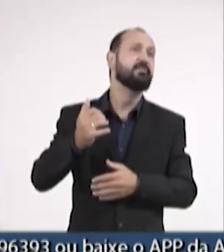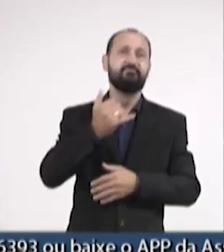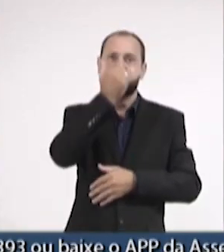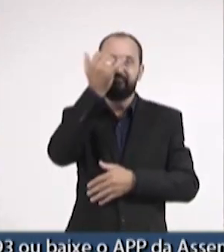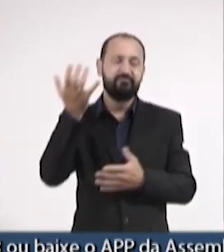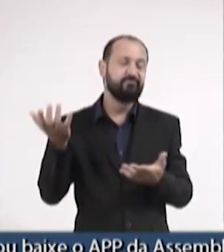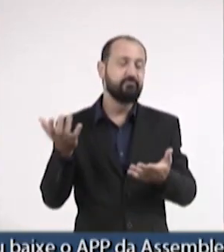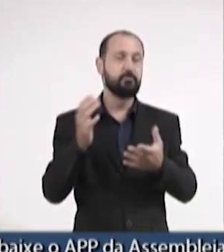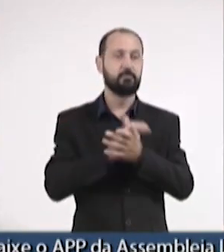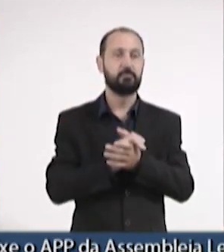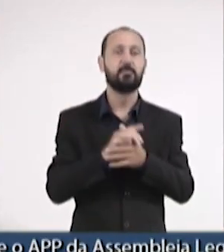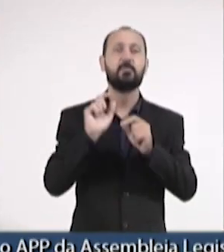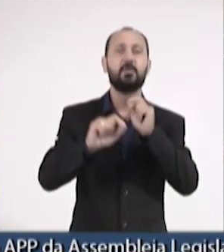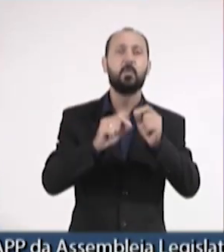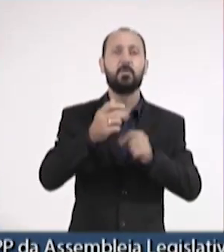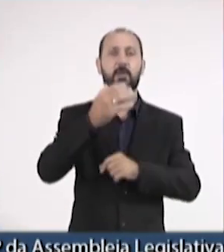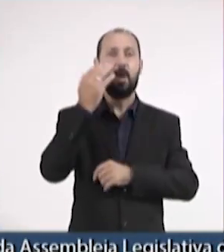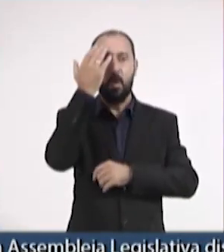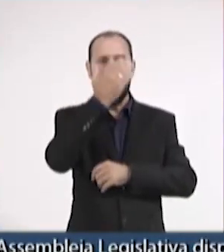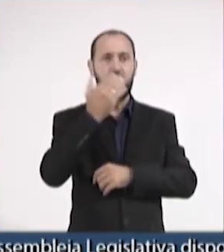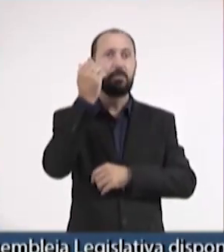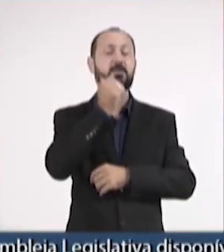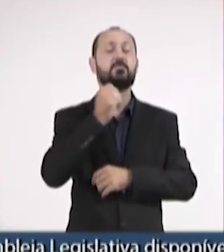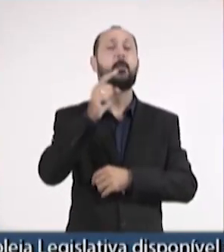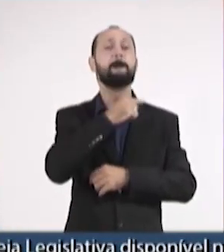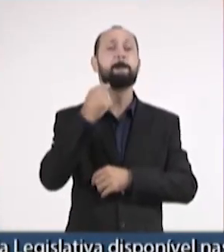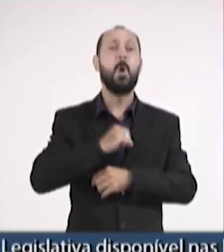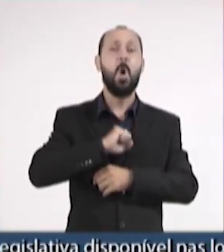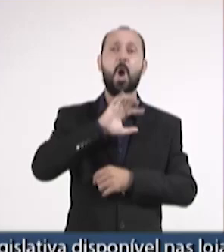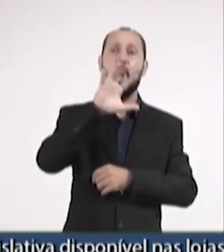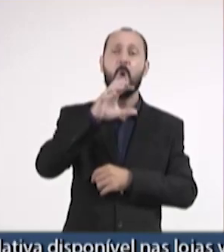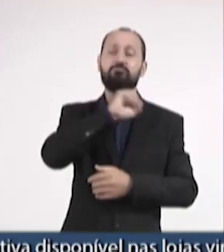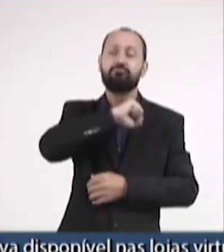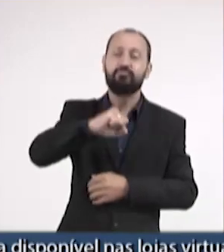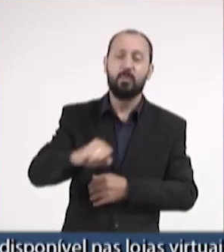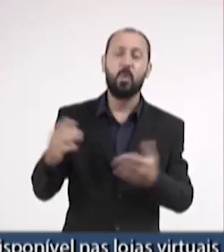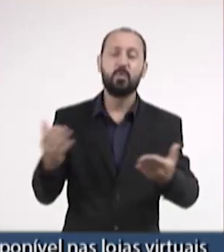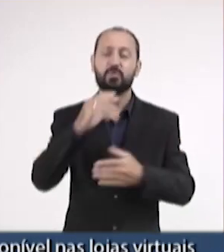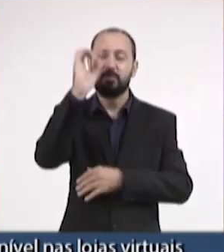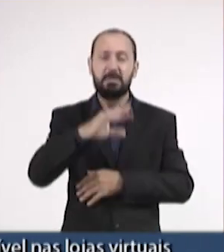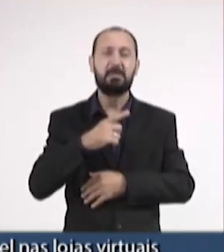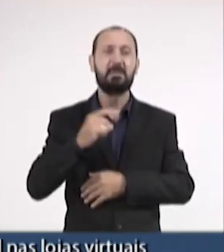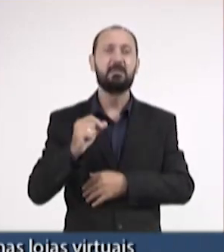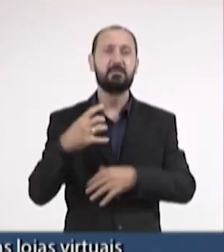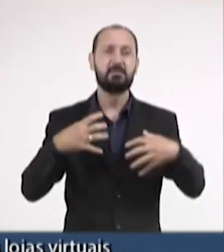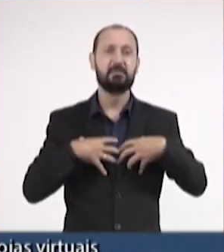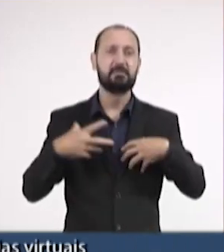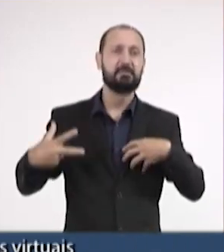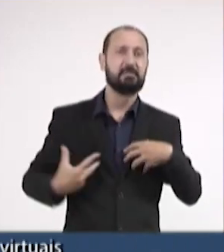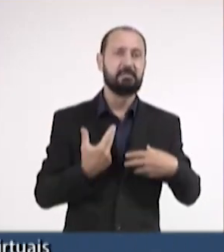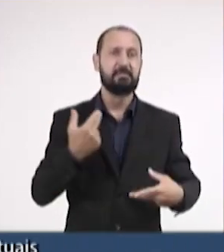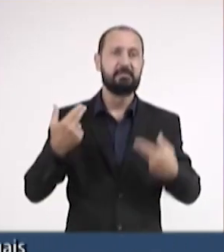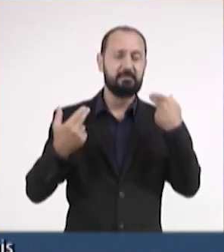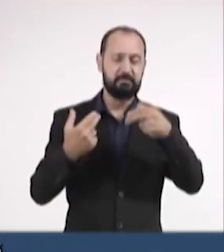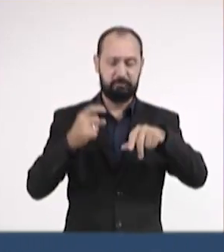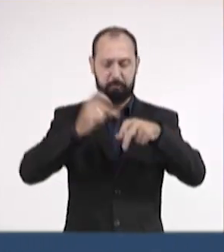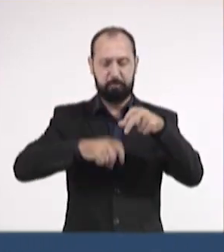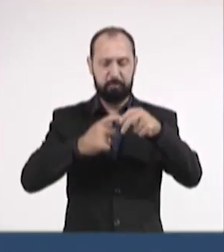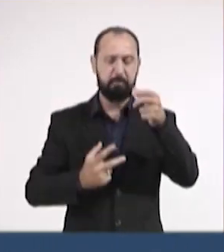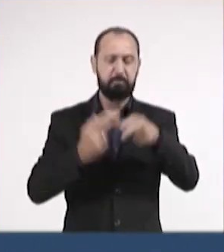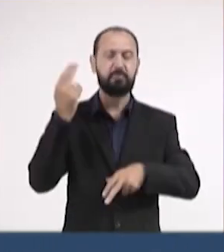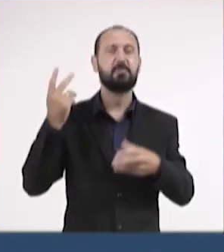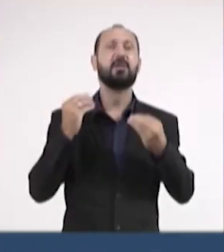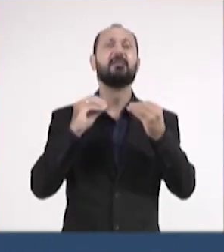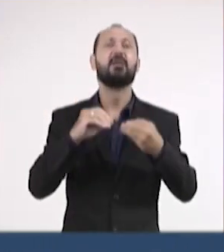acidentalmente. Qual é a face das mulheres que são mortas cruelmente hoje no Brasil? Quem tem seus seios violados, suas vaginas